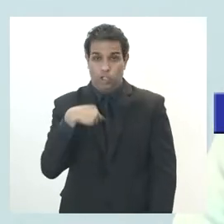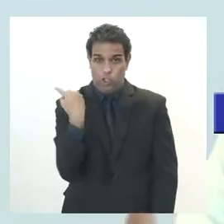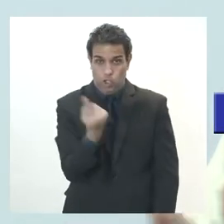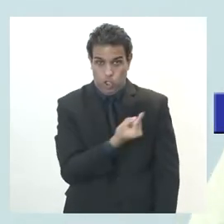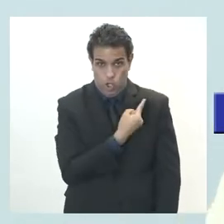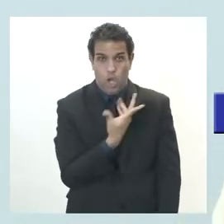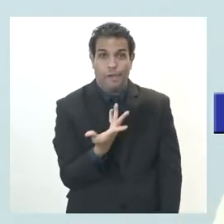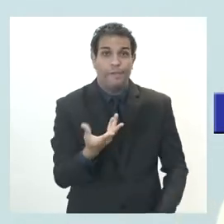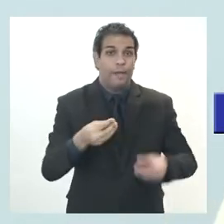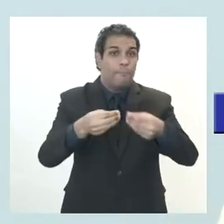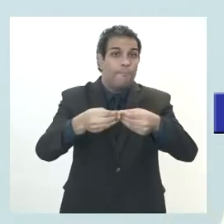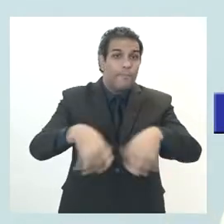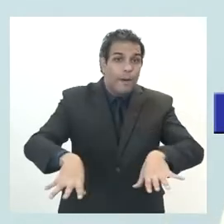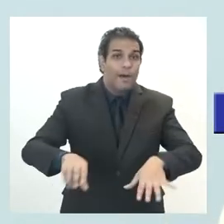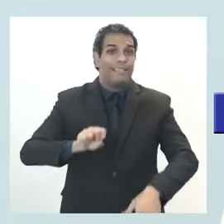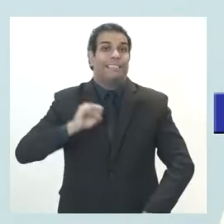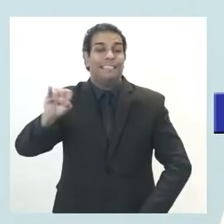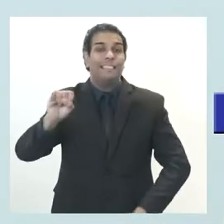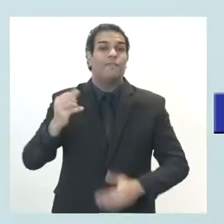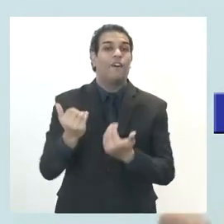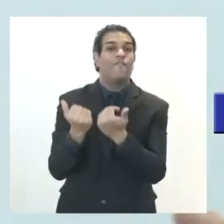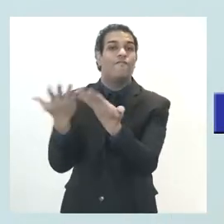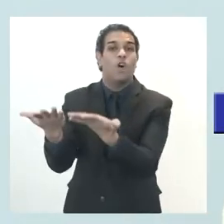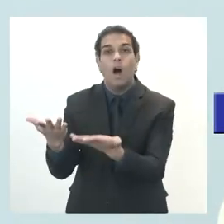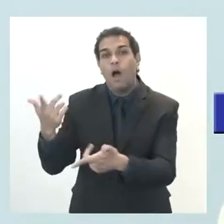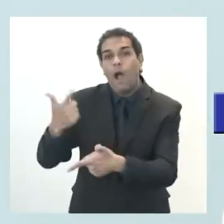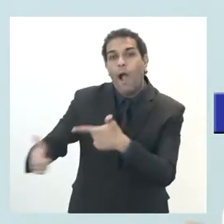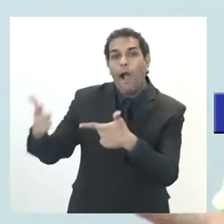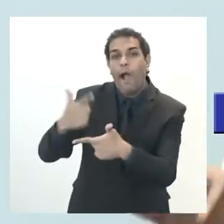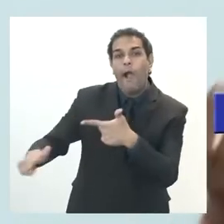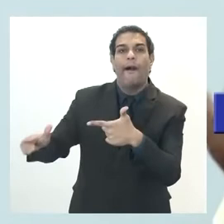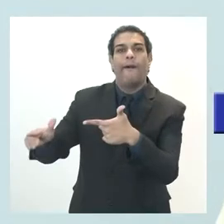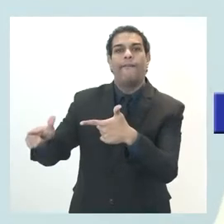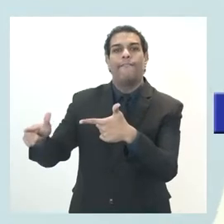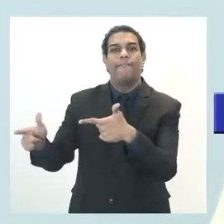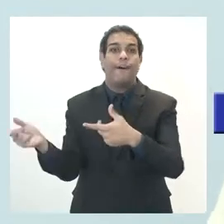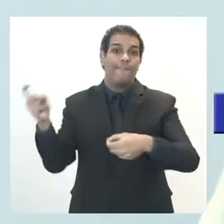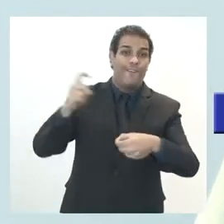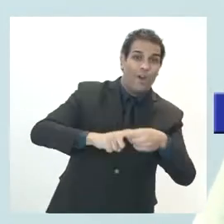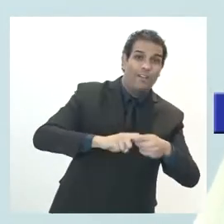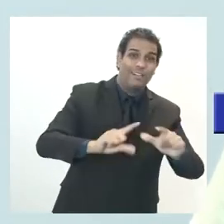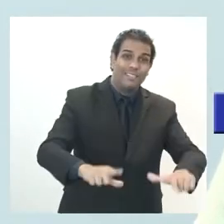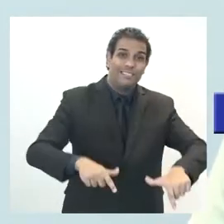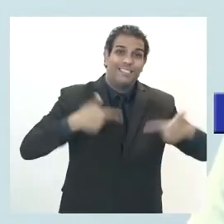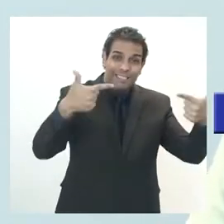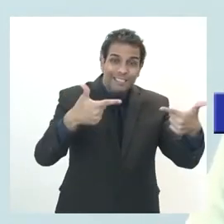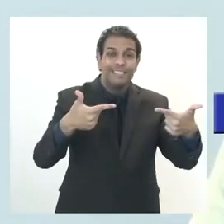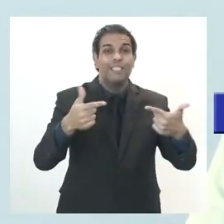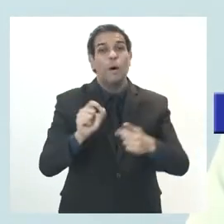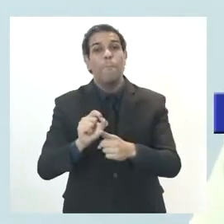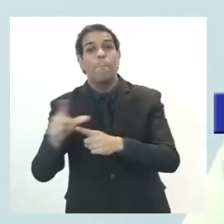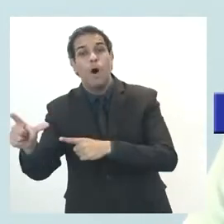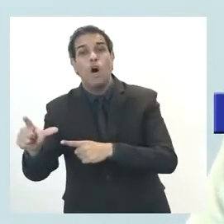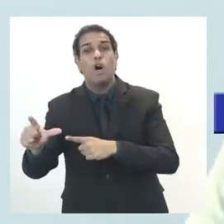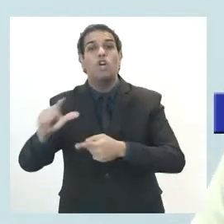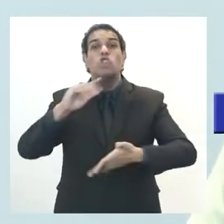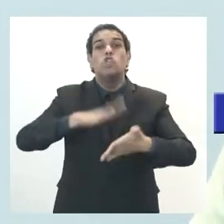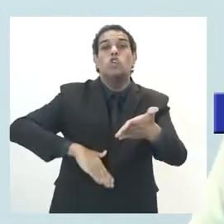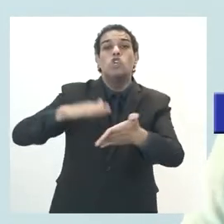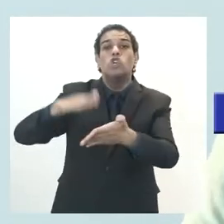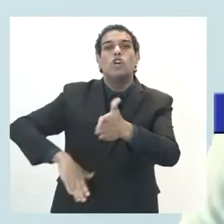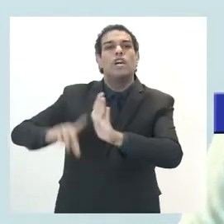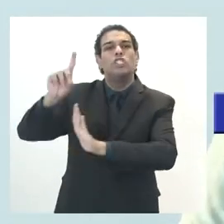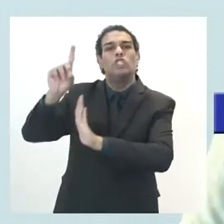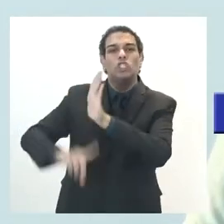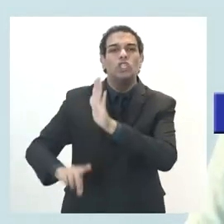e é uma falta você é de estar você de volta para ativa e expulsa tira todo seu direito